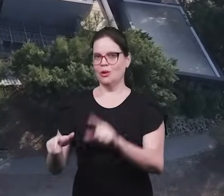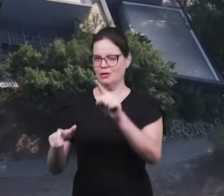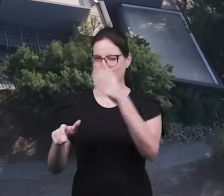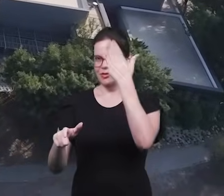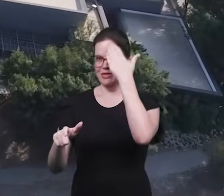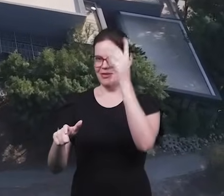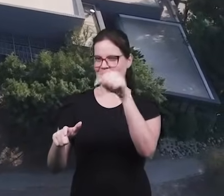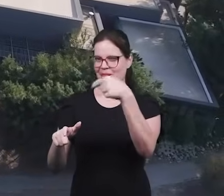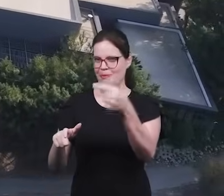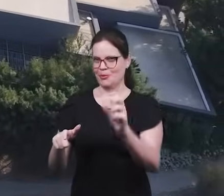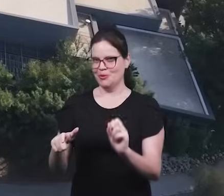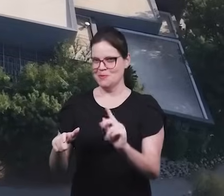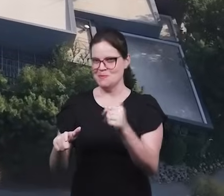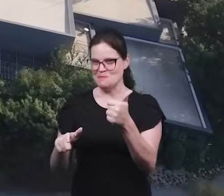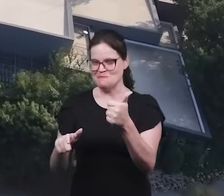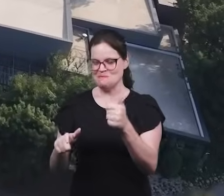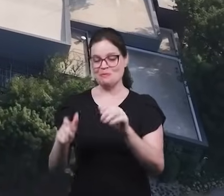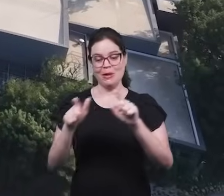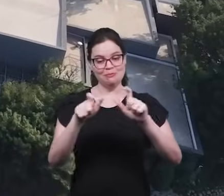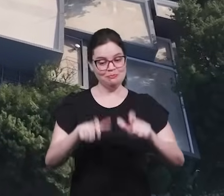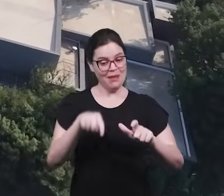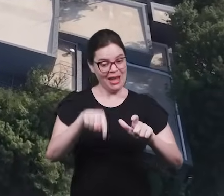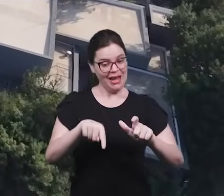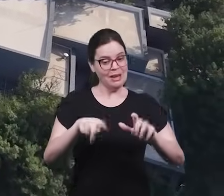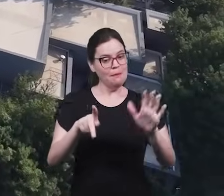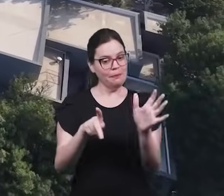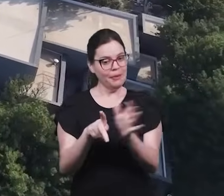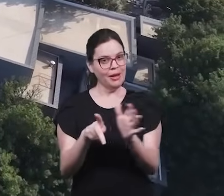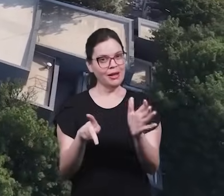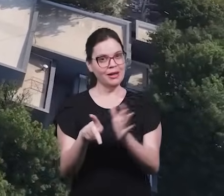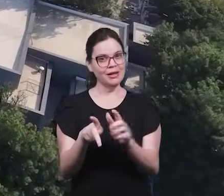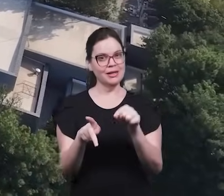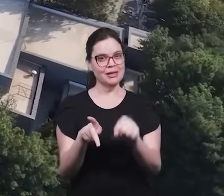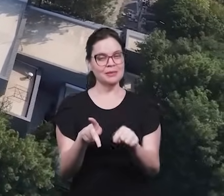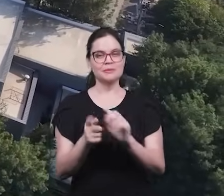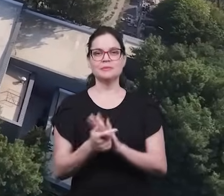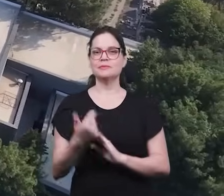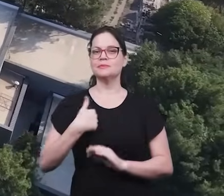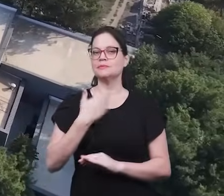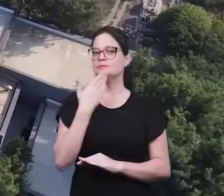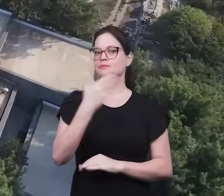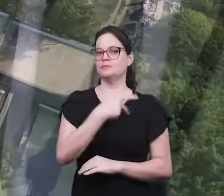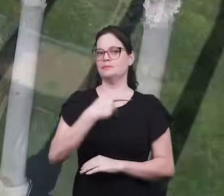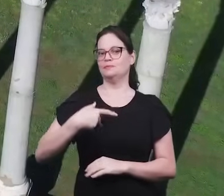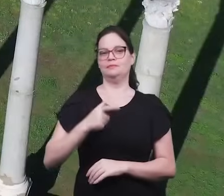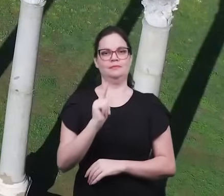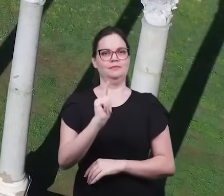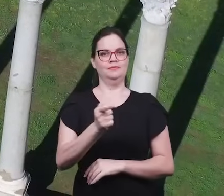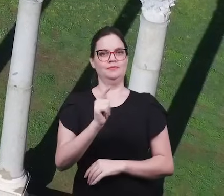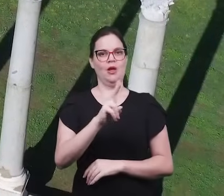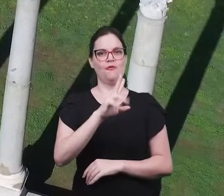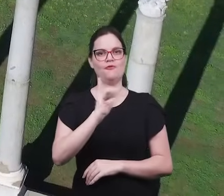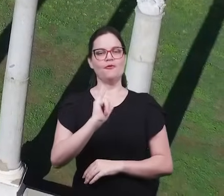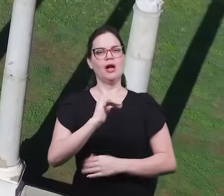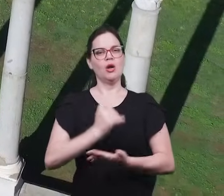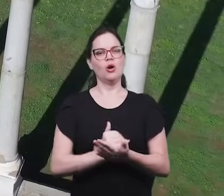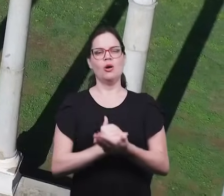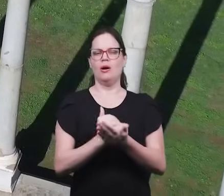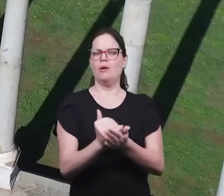saber daqui a pouquinho qual que é, tá certo? Mas nessa carta à igreja de Pérgamo, eu peço ao pastor Gedeu Tigueiros para fazer uma